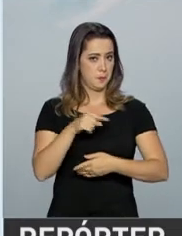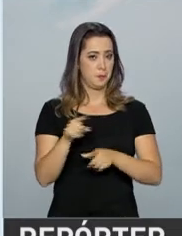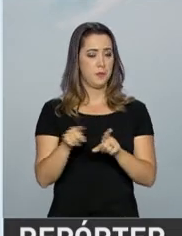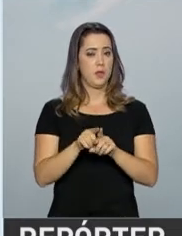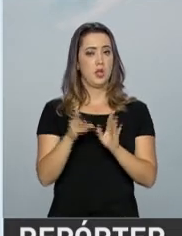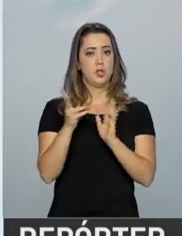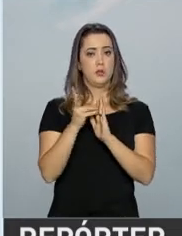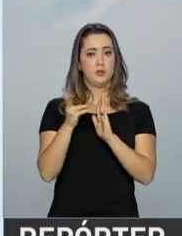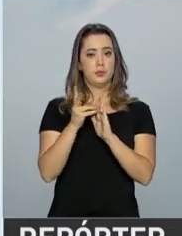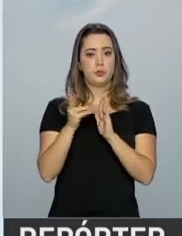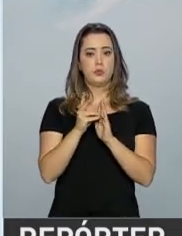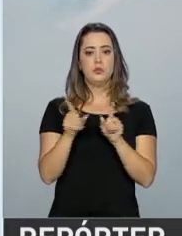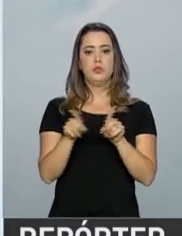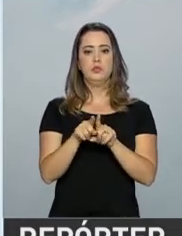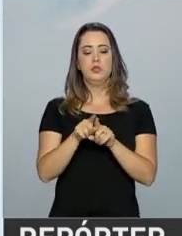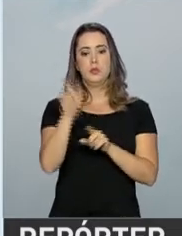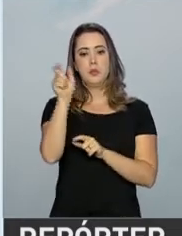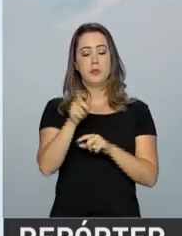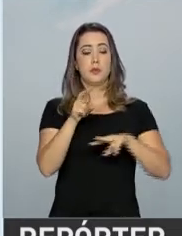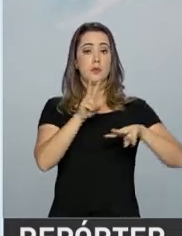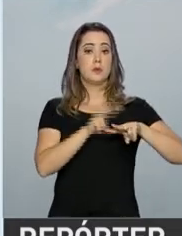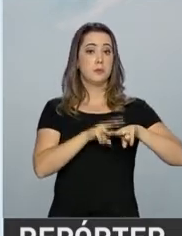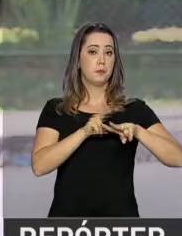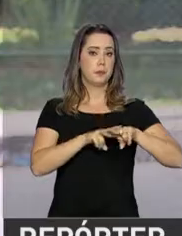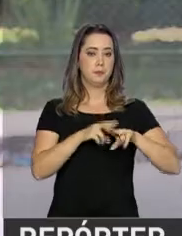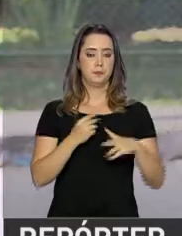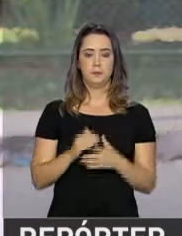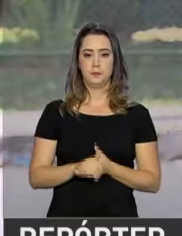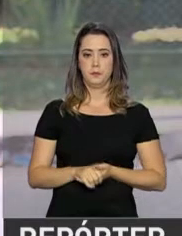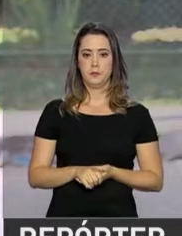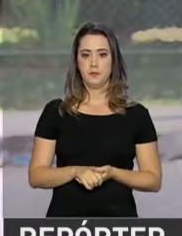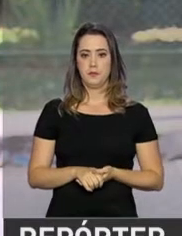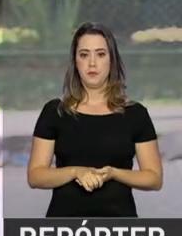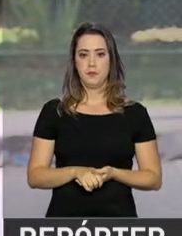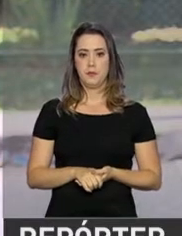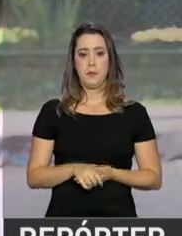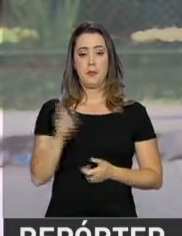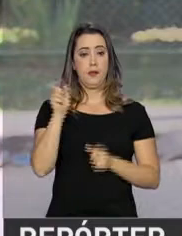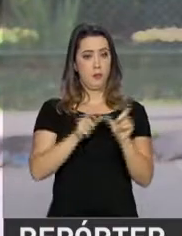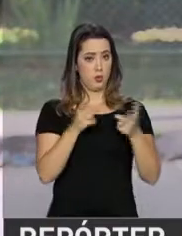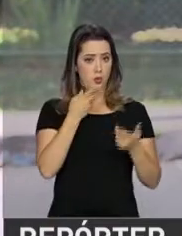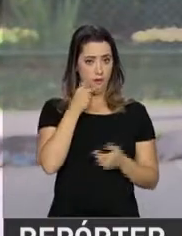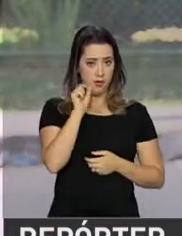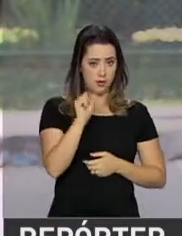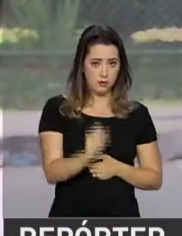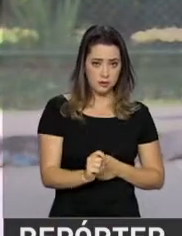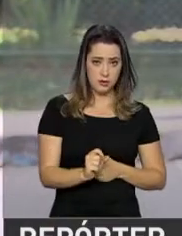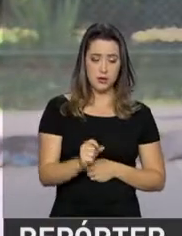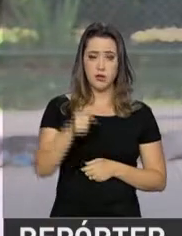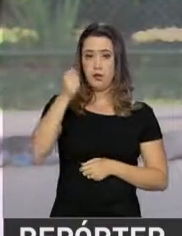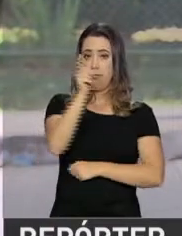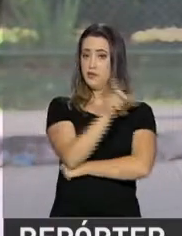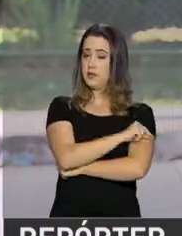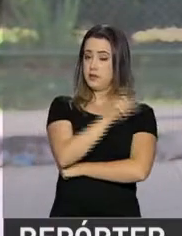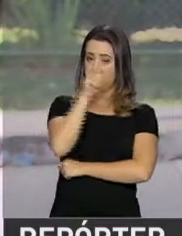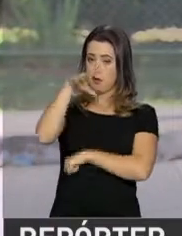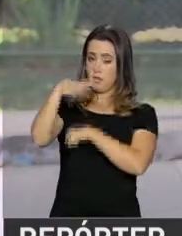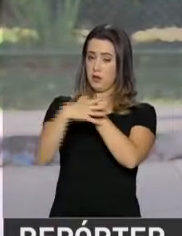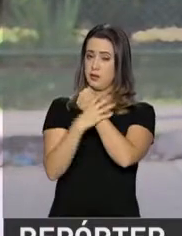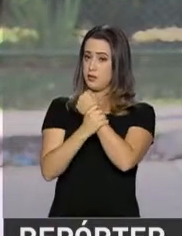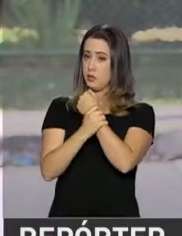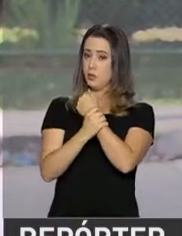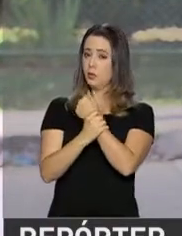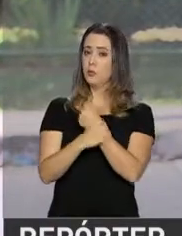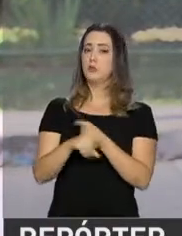indígenas e pessoas privadas de liberdade segundo especialistas a vacina contra a gripe é segura e